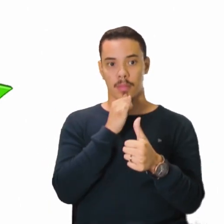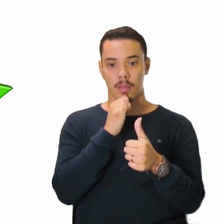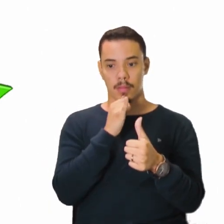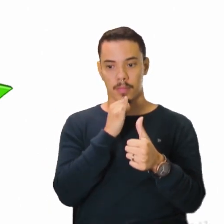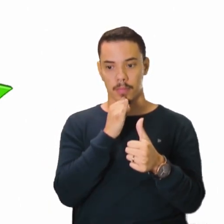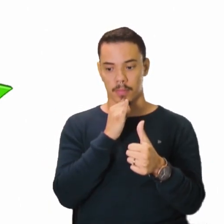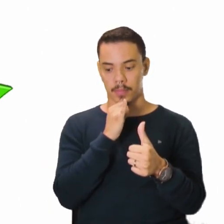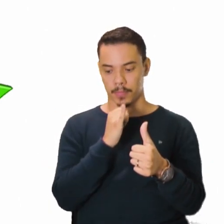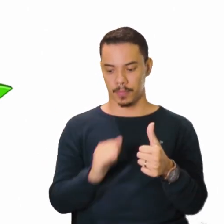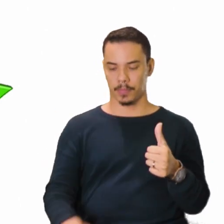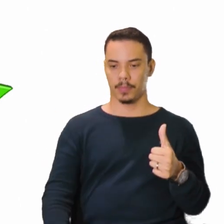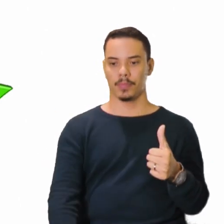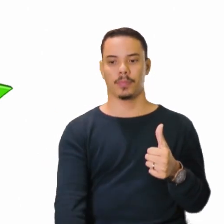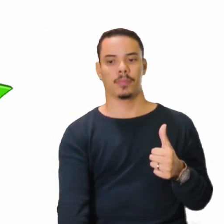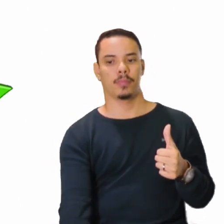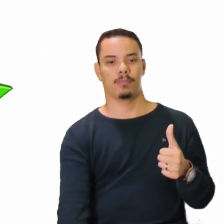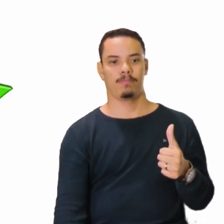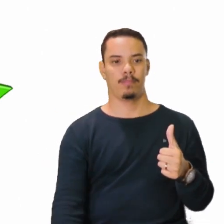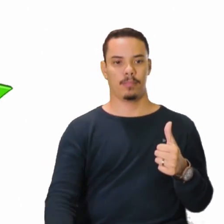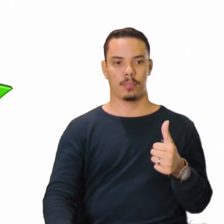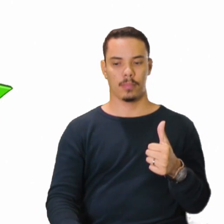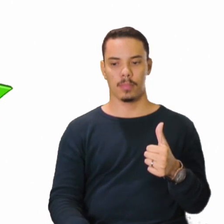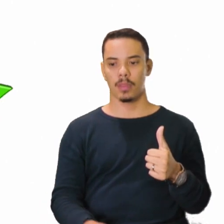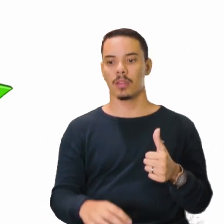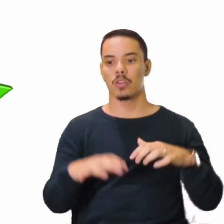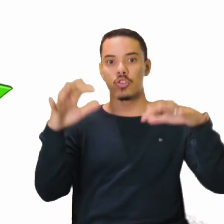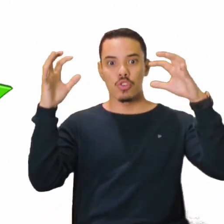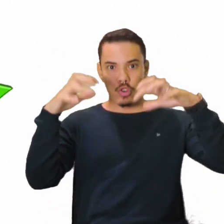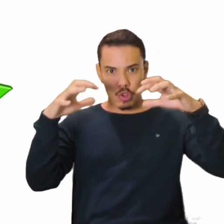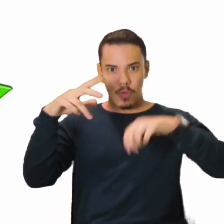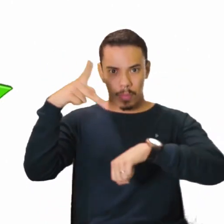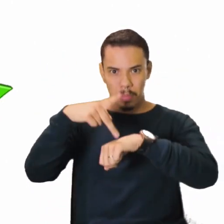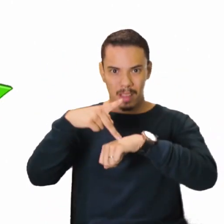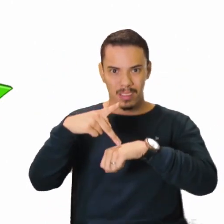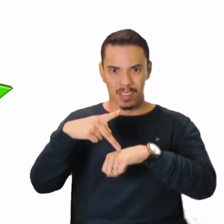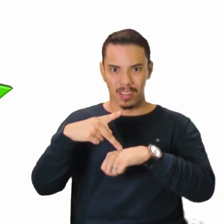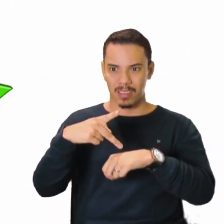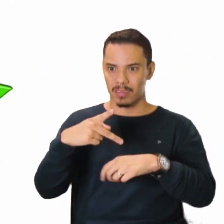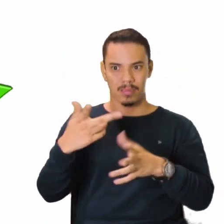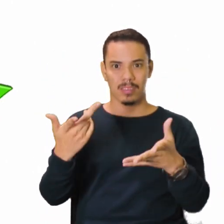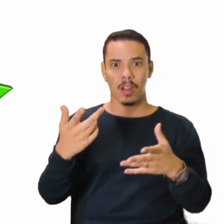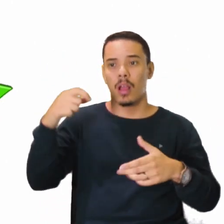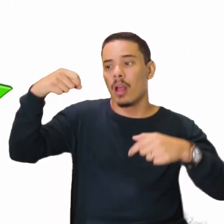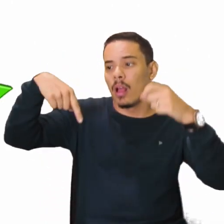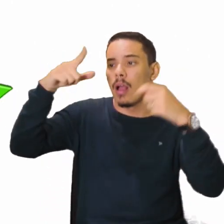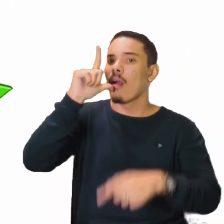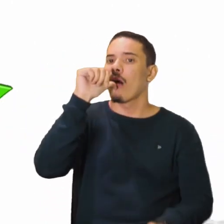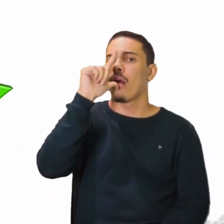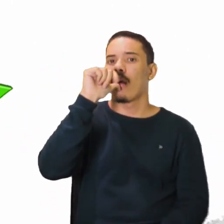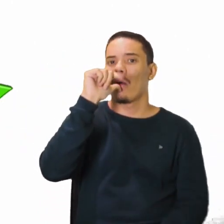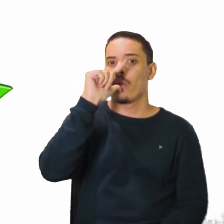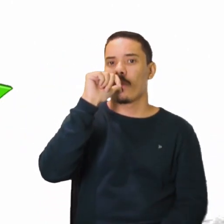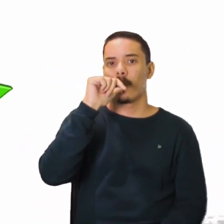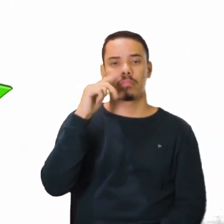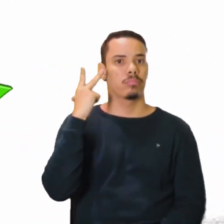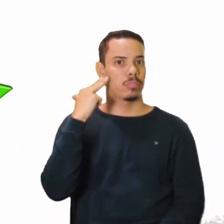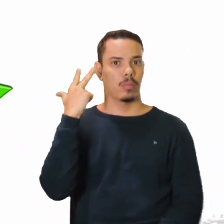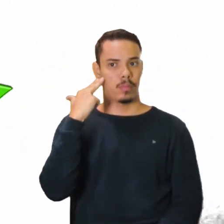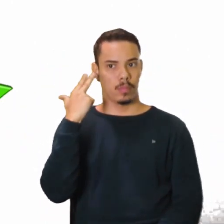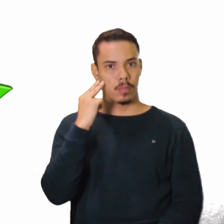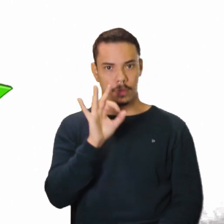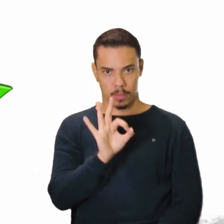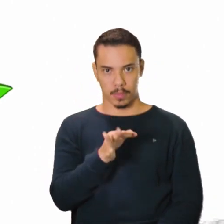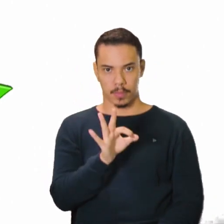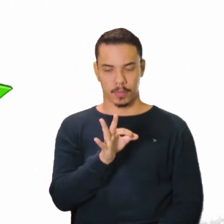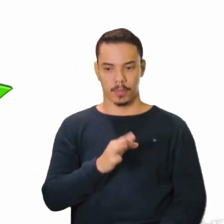claro o conceito. Choveram pedras. Pelo amor de Deus. O que chove? Gotinhas, gotículas de água, né?